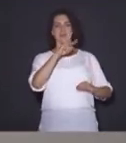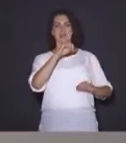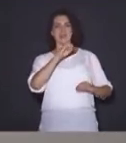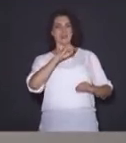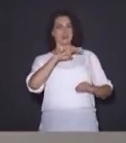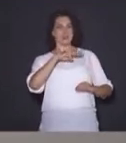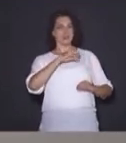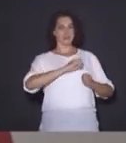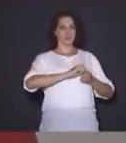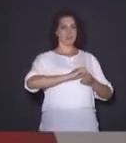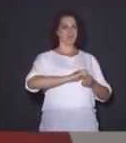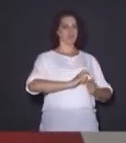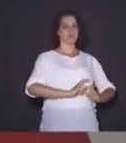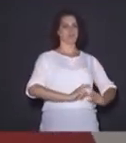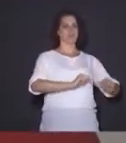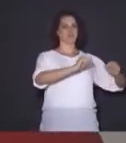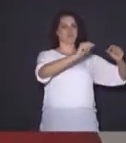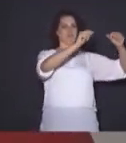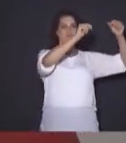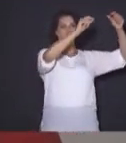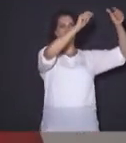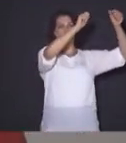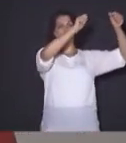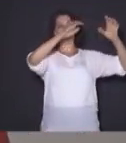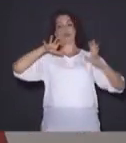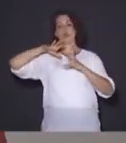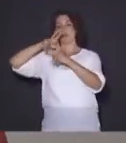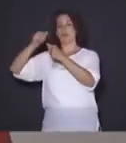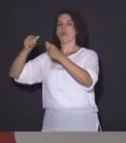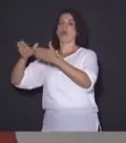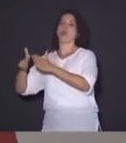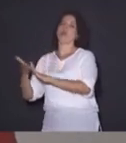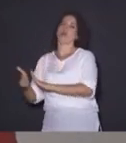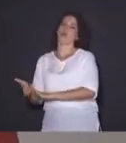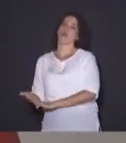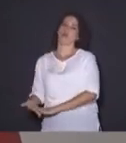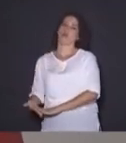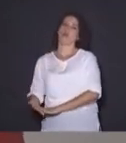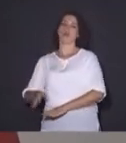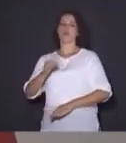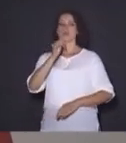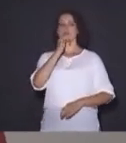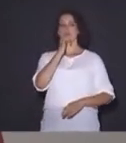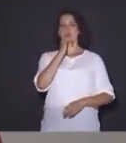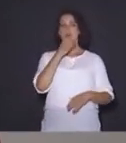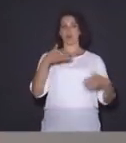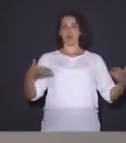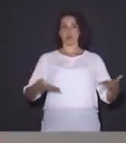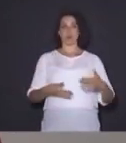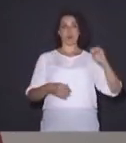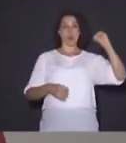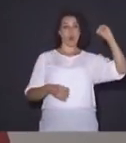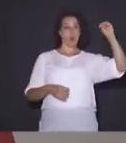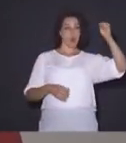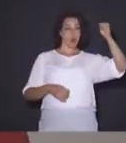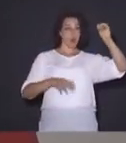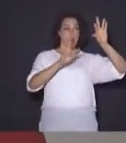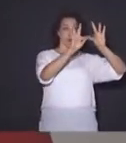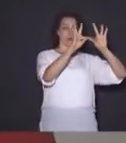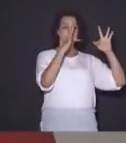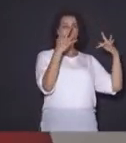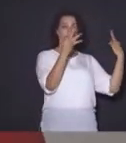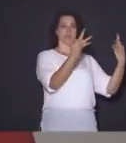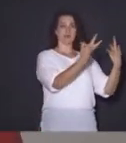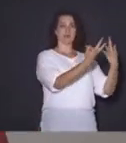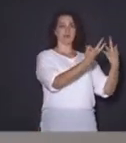hoje oito famílias detêm a mesma riqueza que metade da humanidade metade mais pobre da